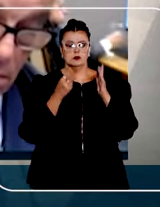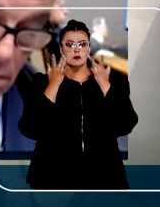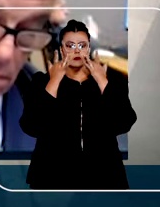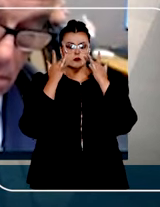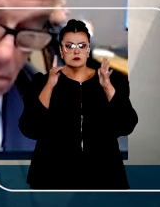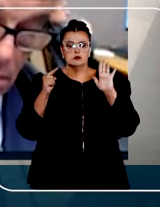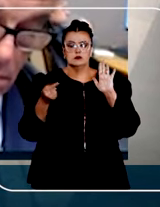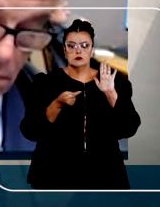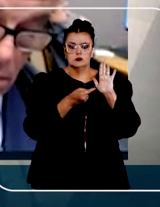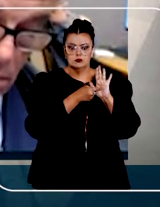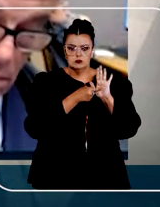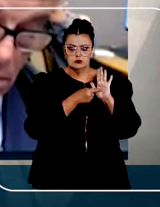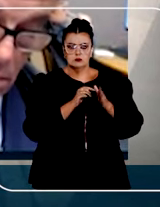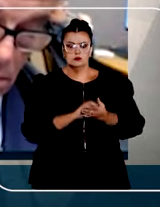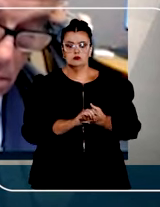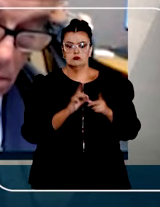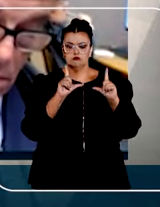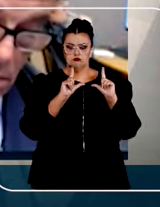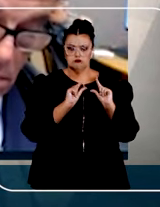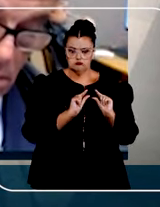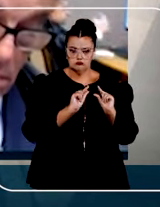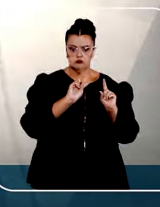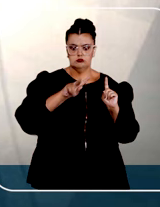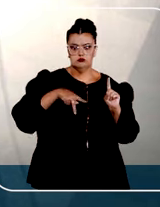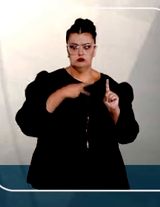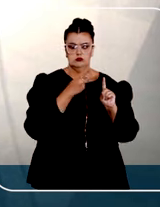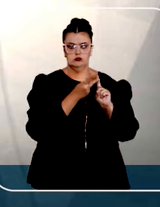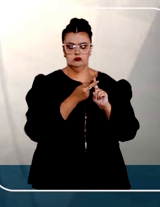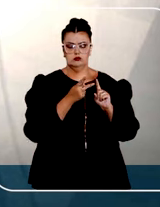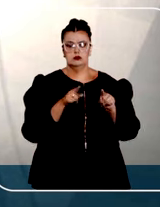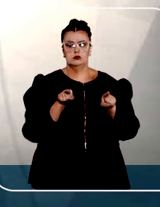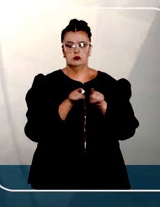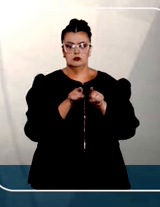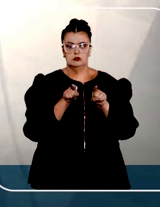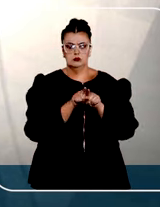denúncia o pedido de indenização mínima para V